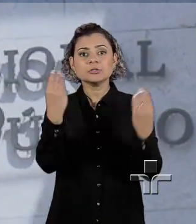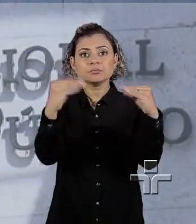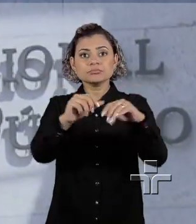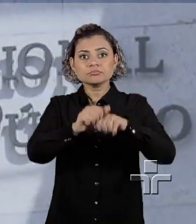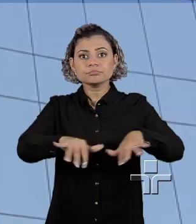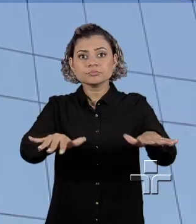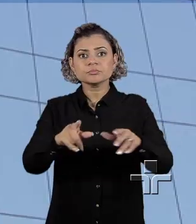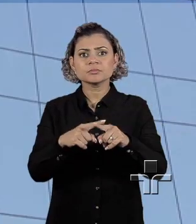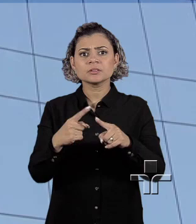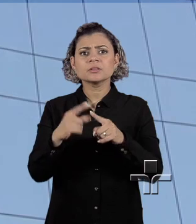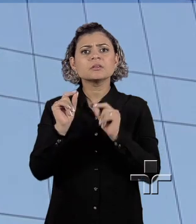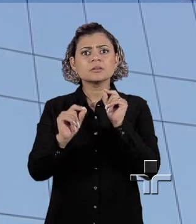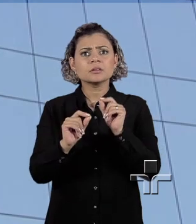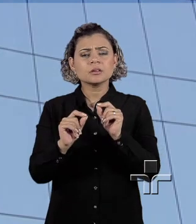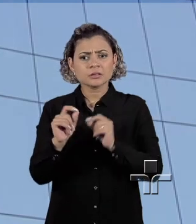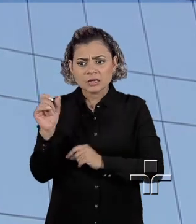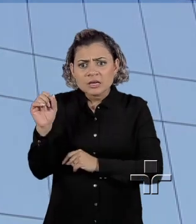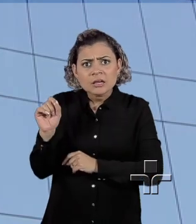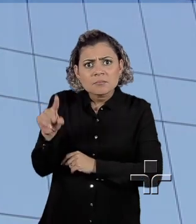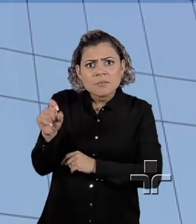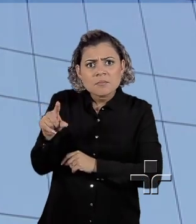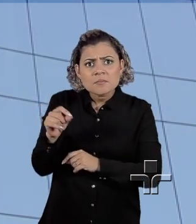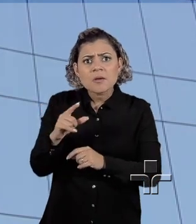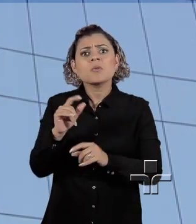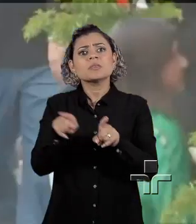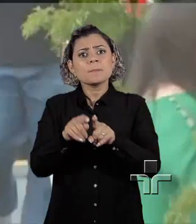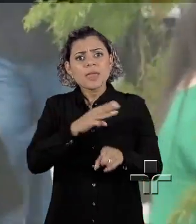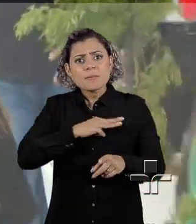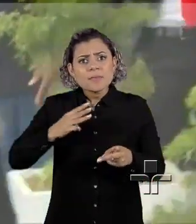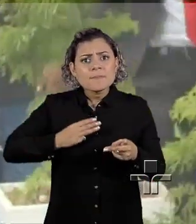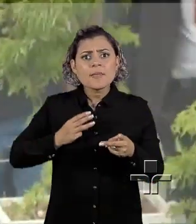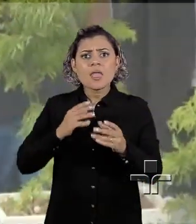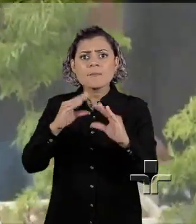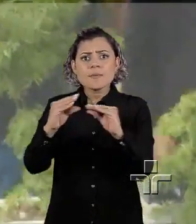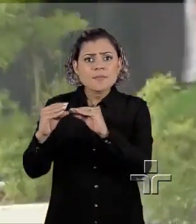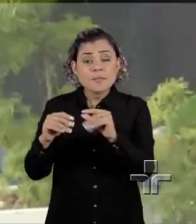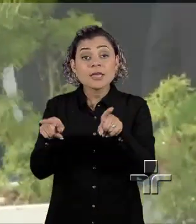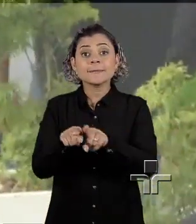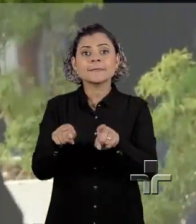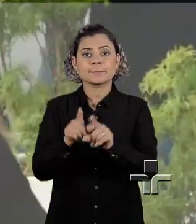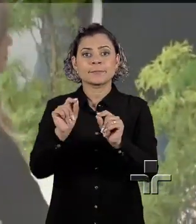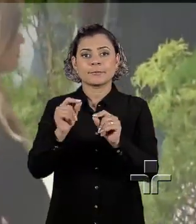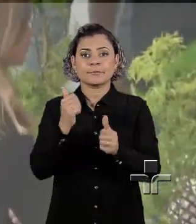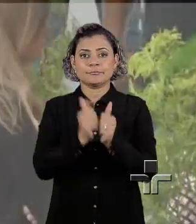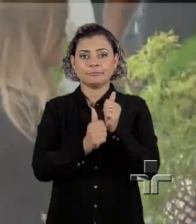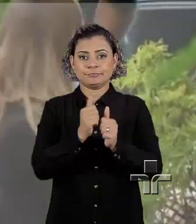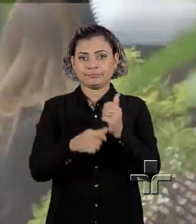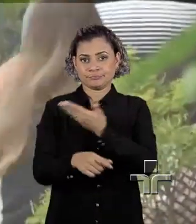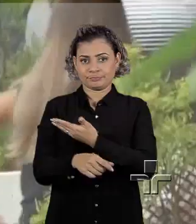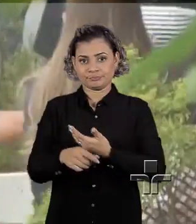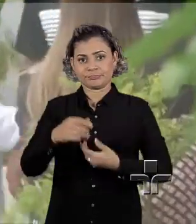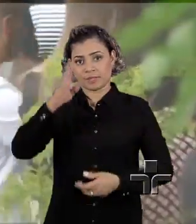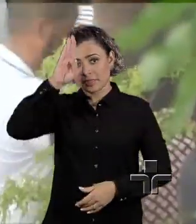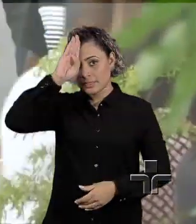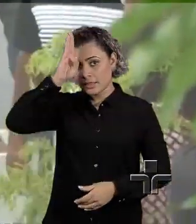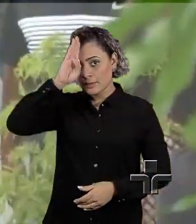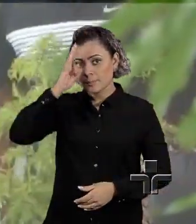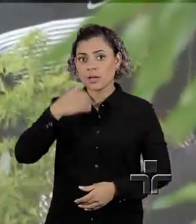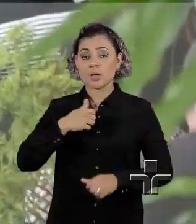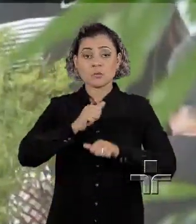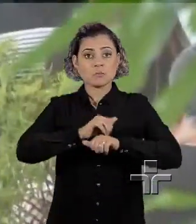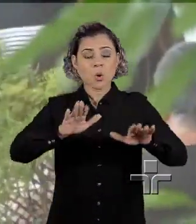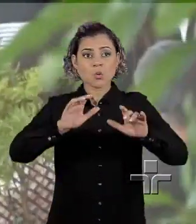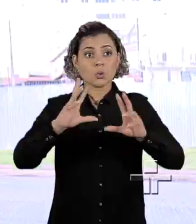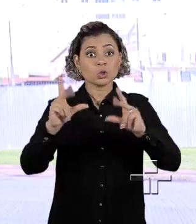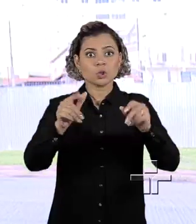chat de conversas de integrantes do Conselho do Ministério Público e o caso envolvendo o jogador Neymar deixaram os usuários